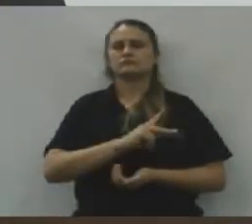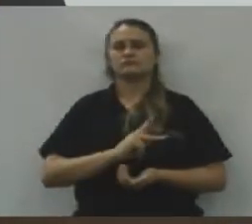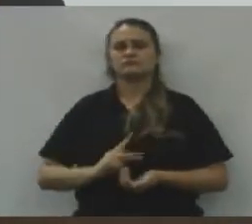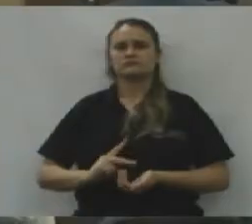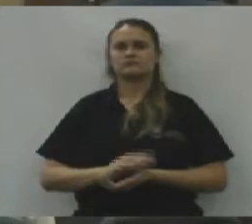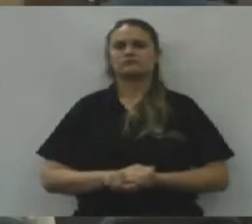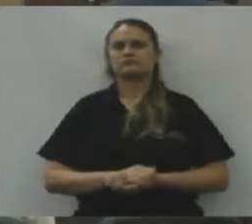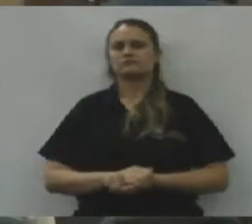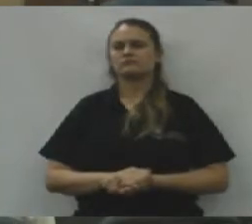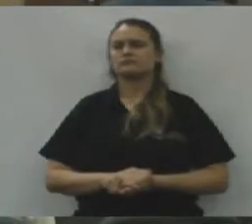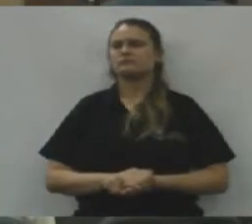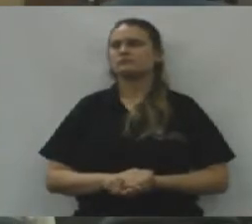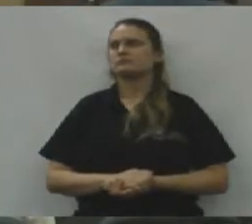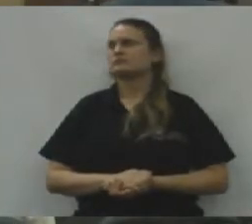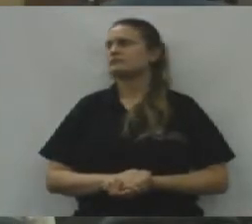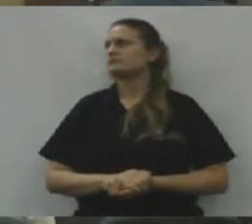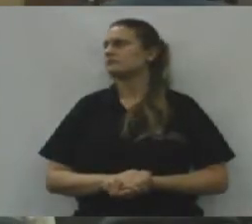comissão.